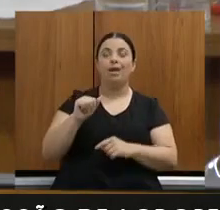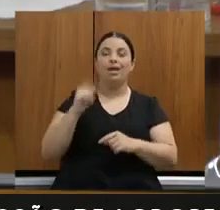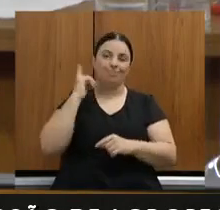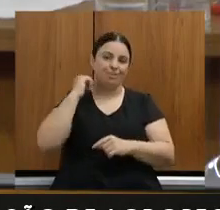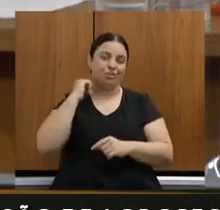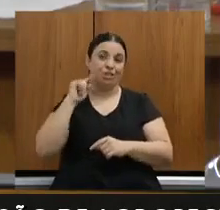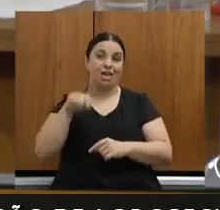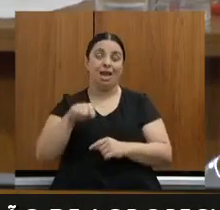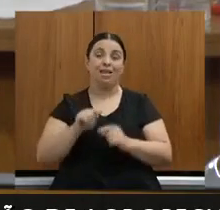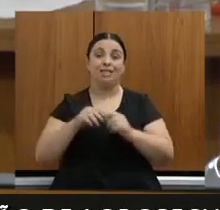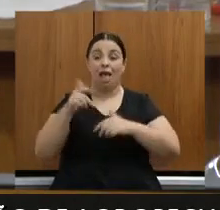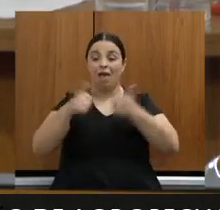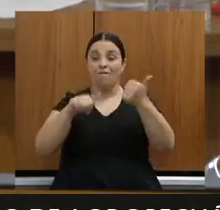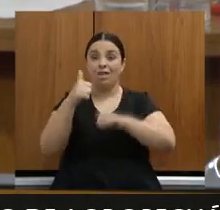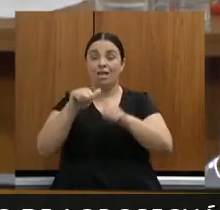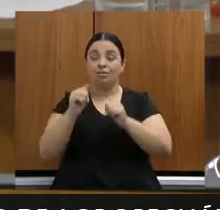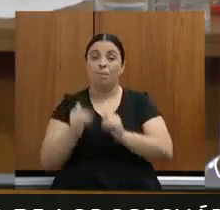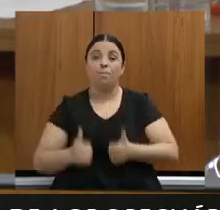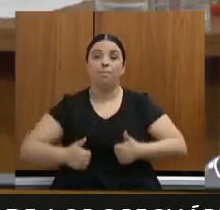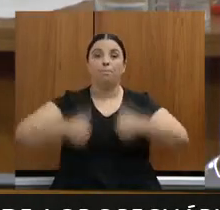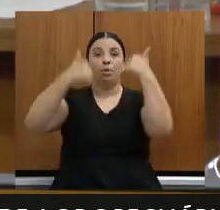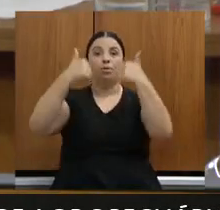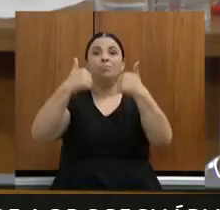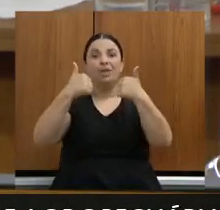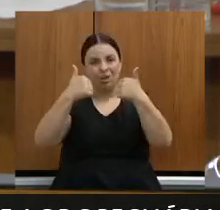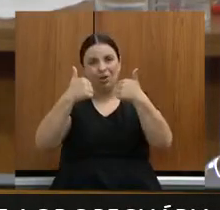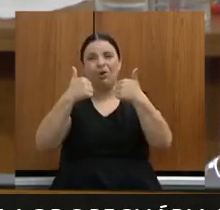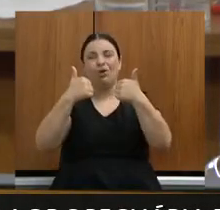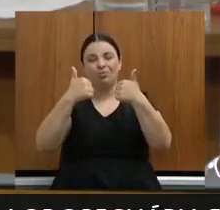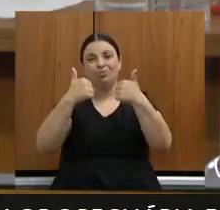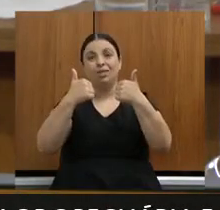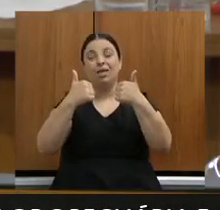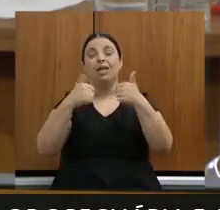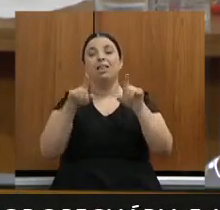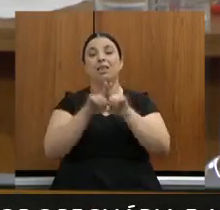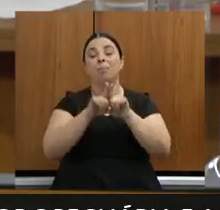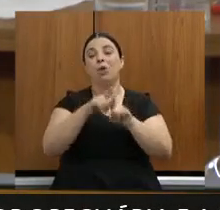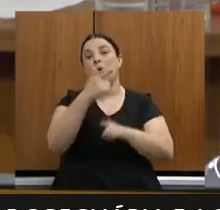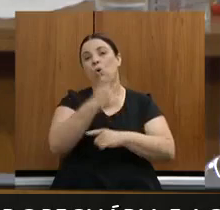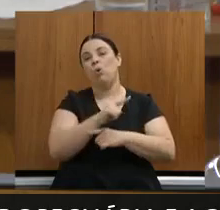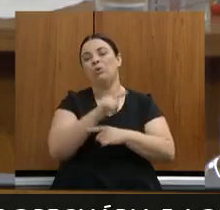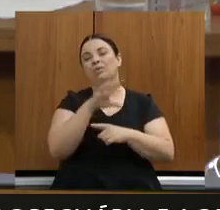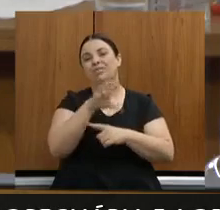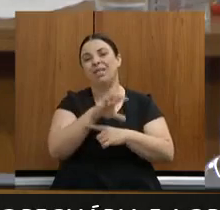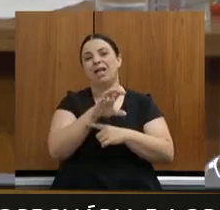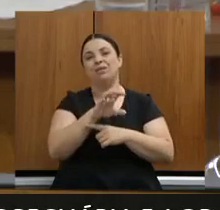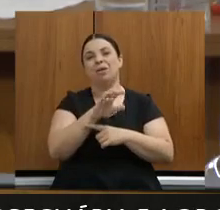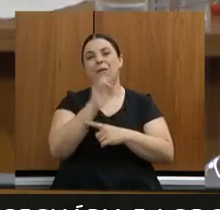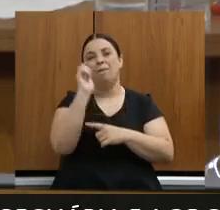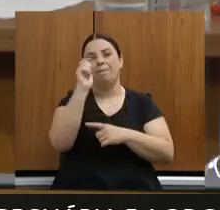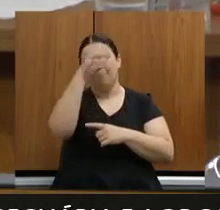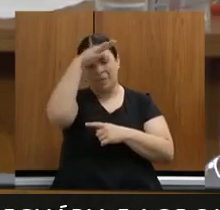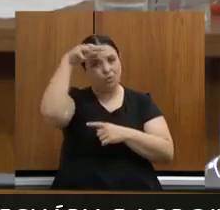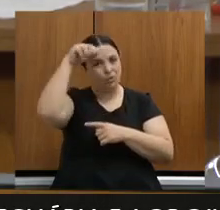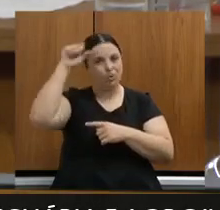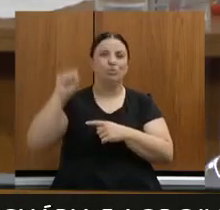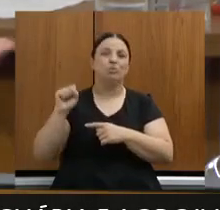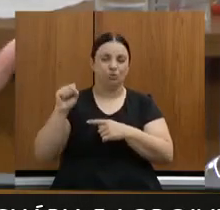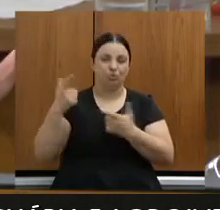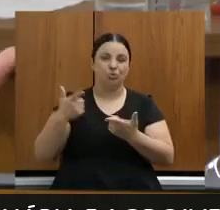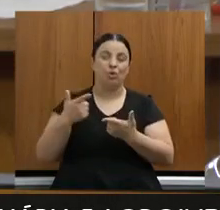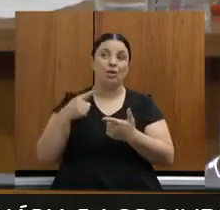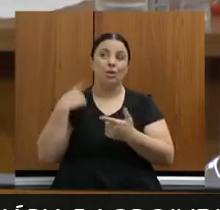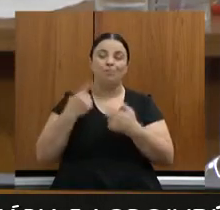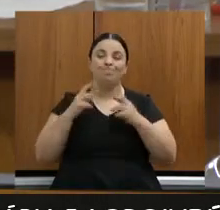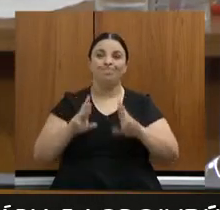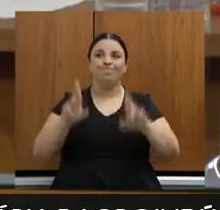de todos os estados do grupo e juntamente com Mato Grosso estamos muito esperançosos que no ano que vem a gente possa